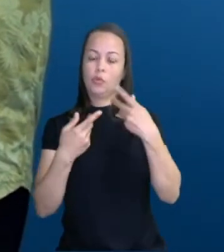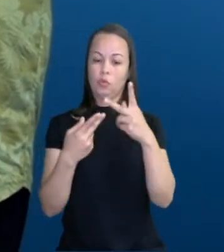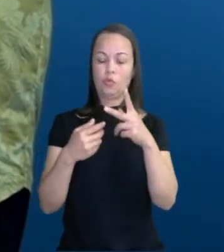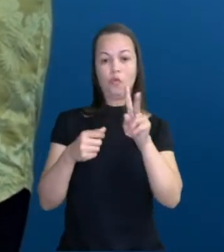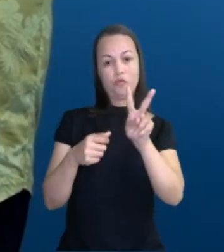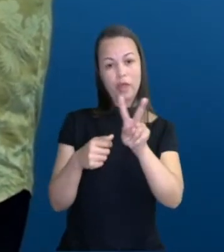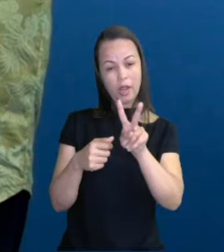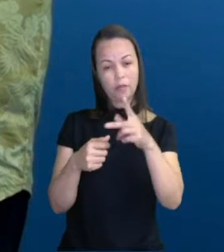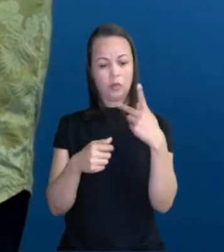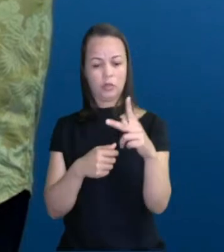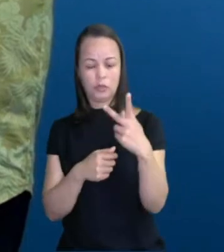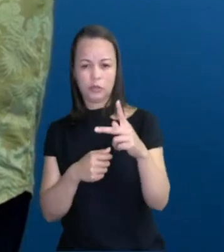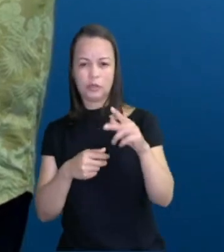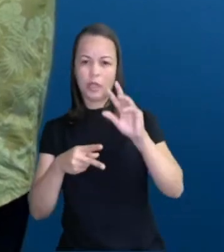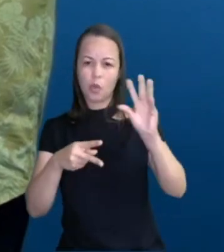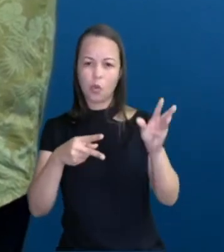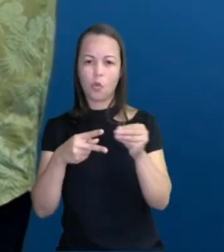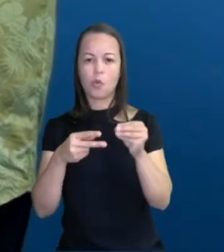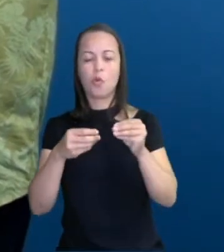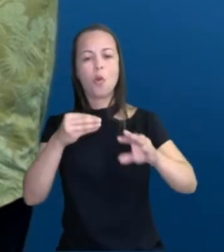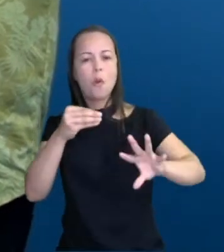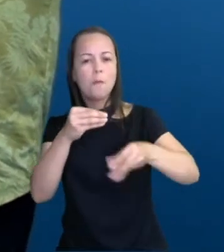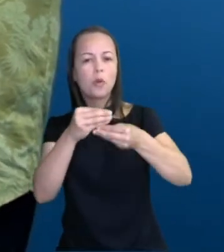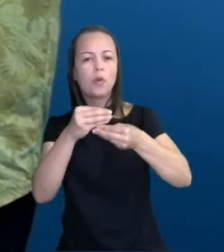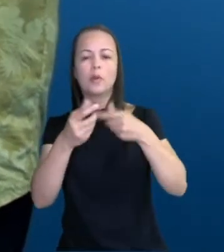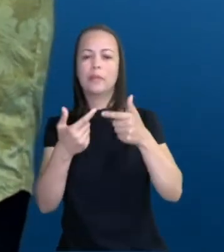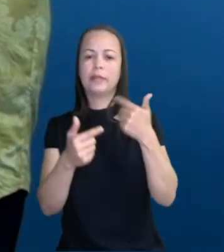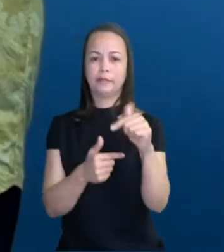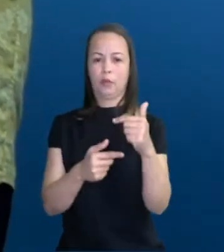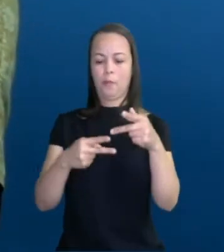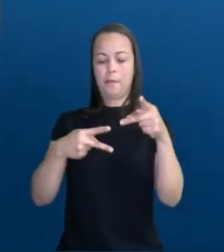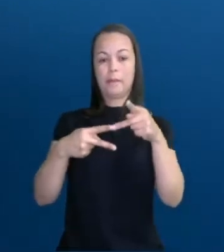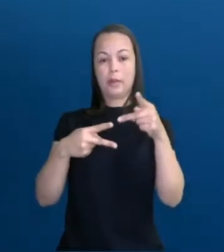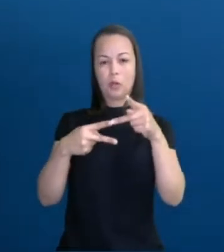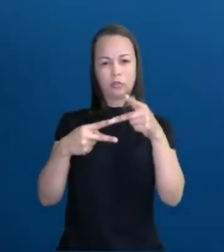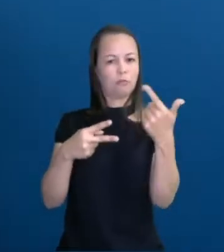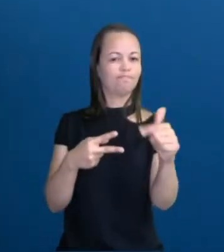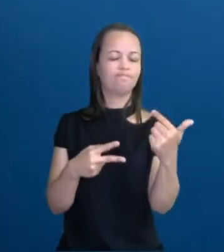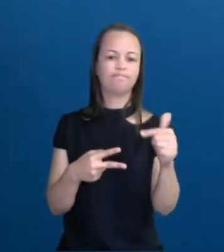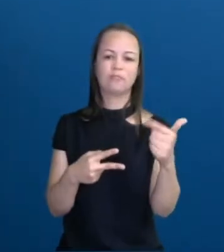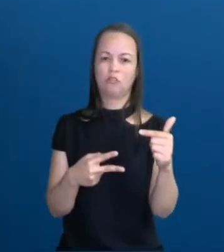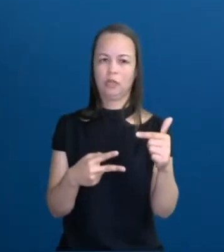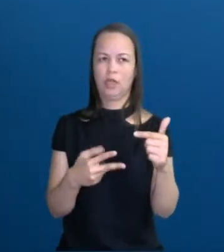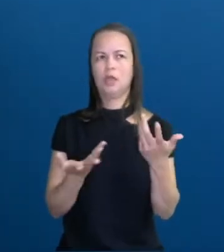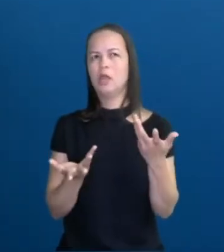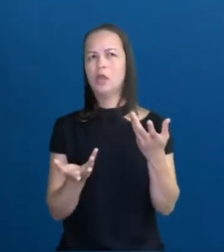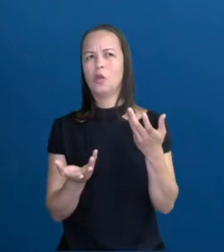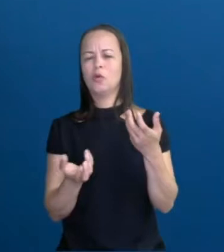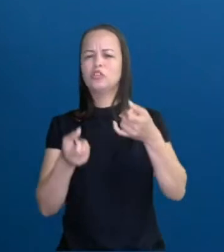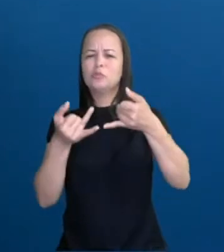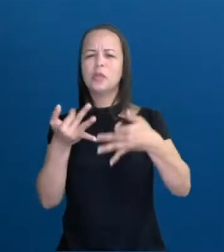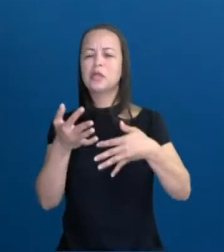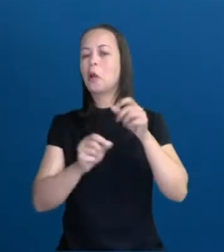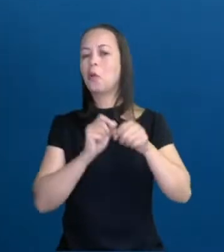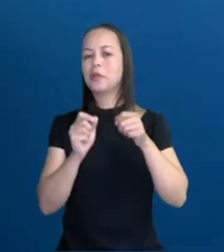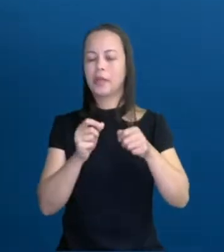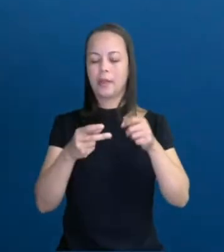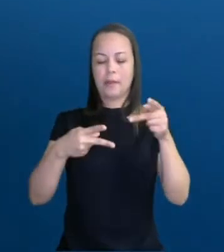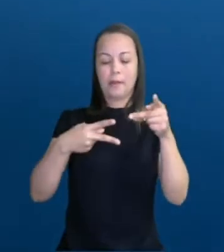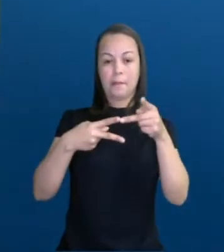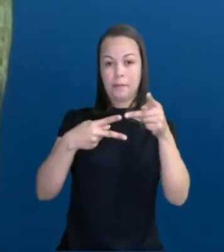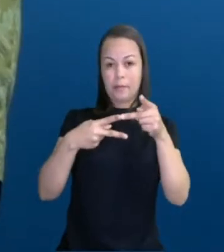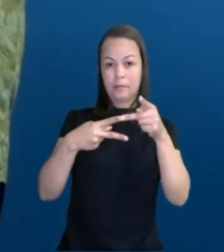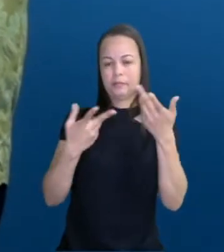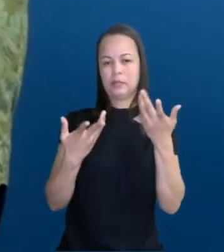complemento não vai aparecer nenhuma preposição. O que é que eu estou querendo dizer com o termo preposição?